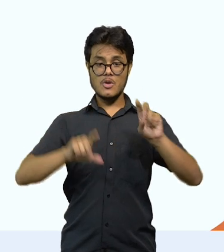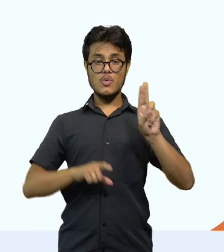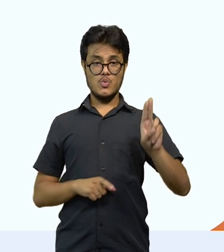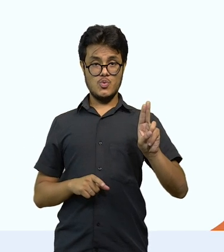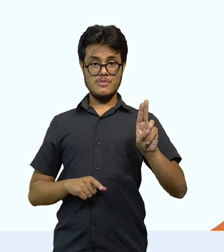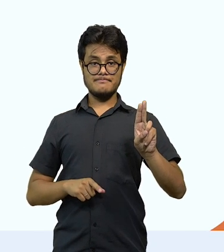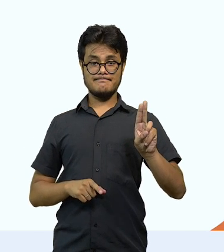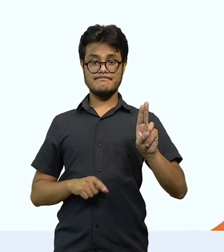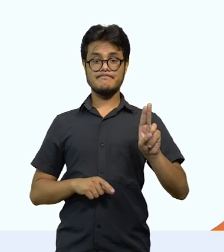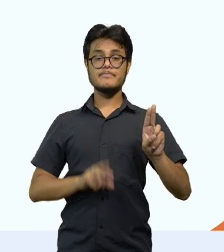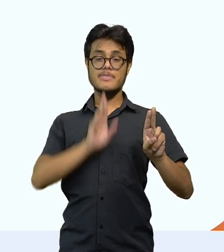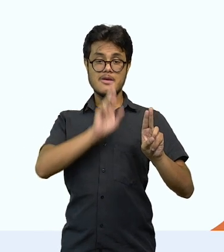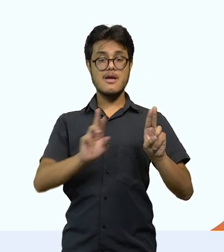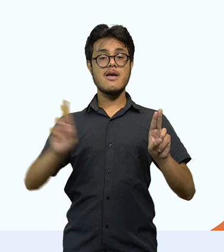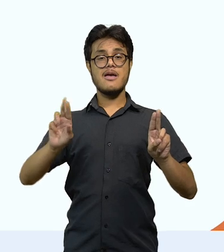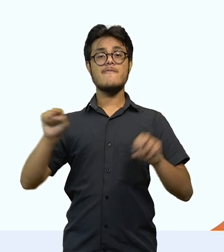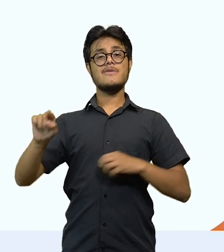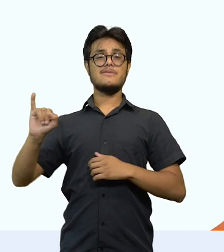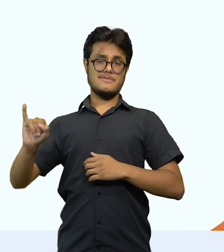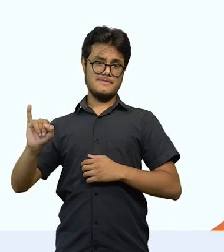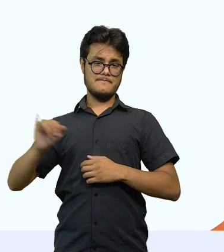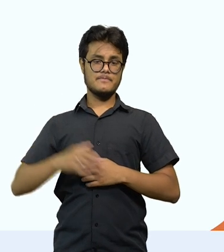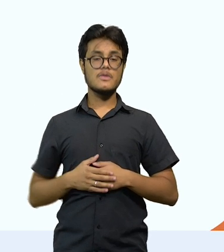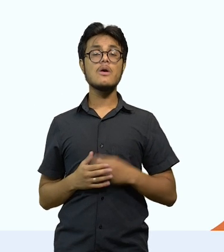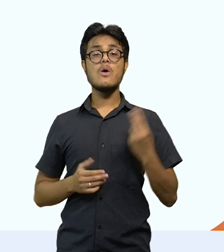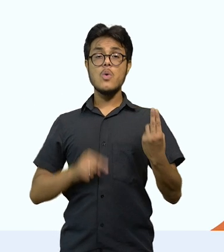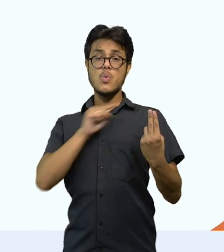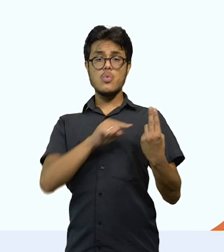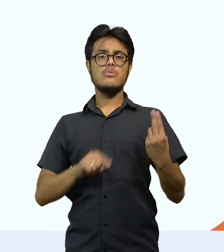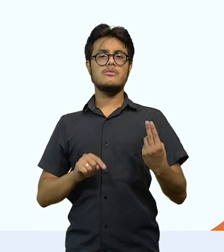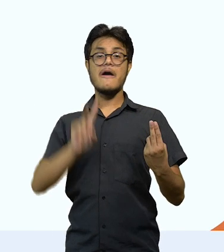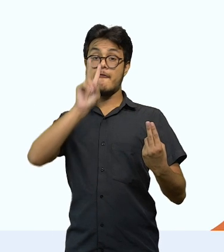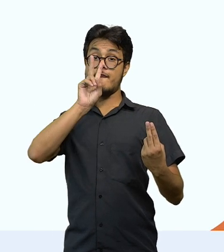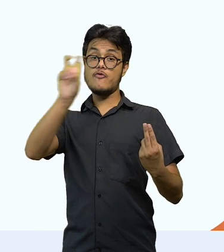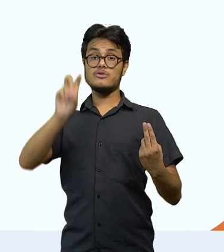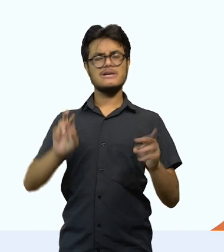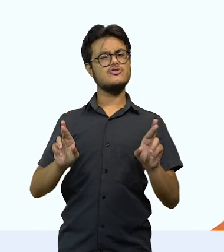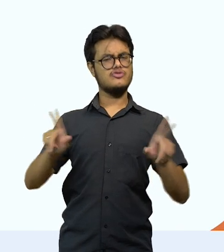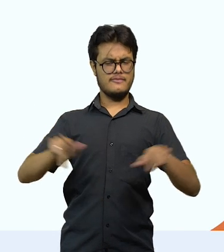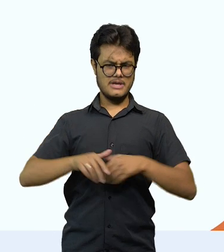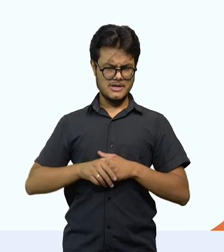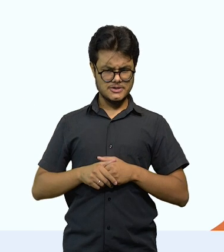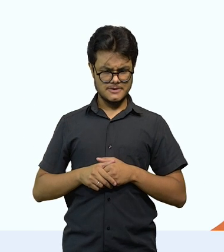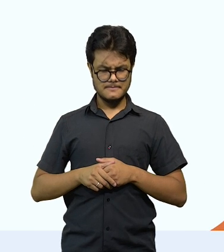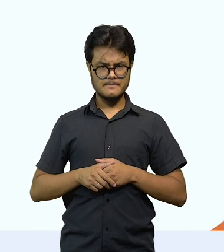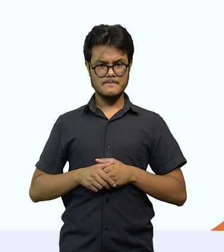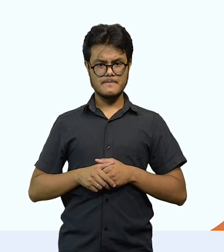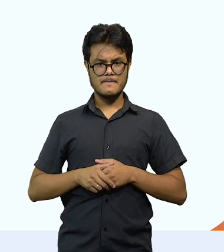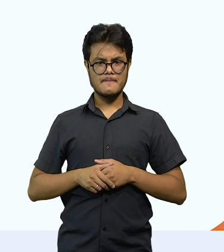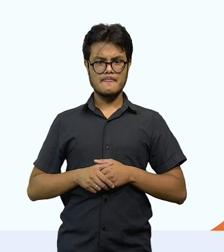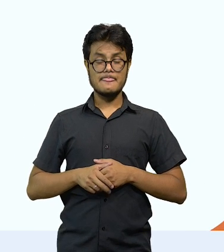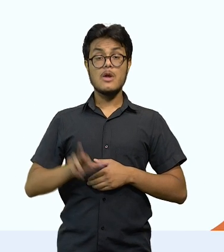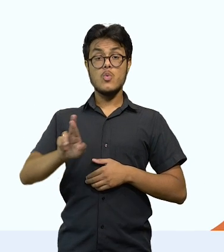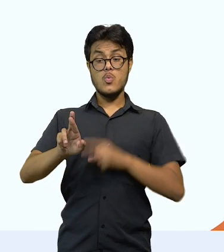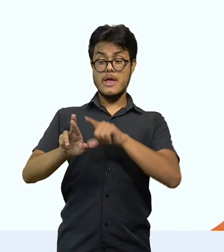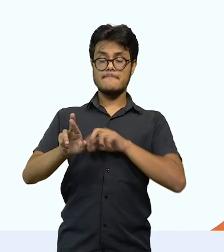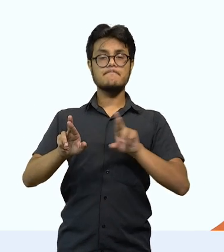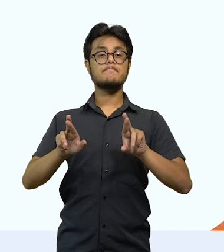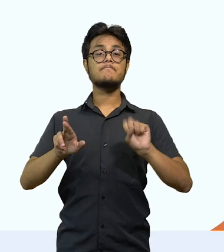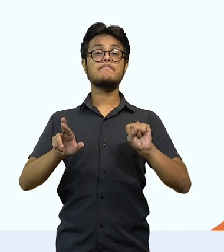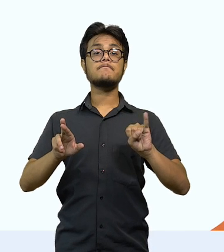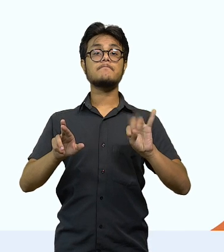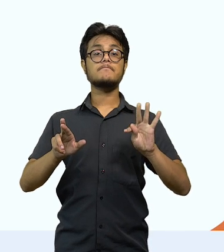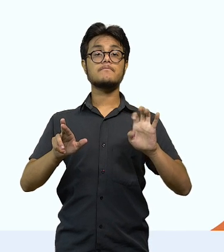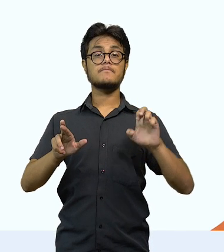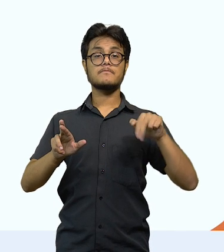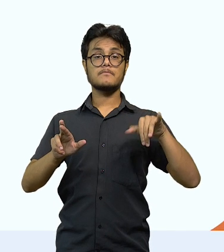a RI, onde U é minha diferença de potencial, o Rzão aí é a resistência